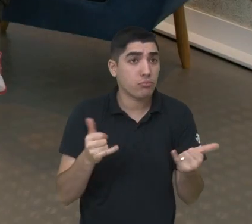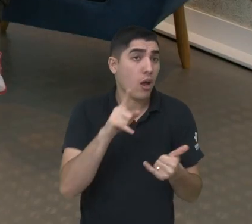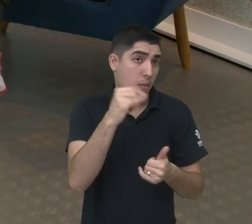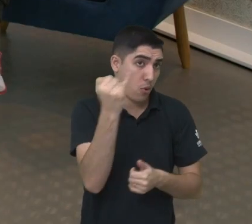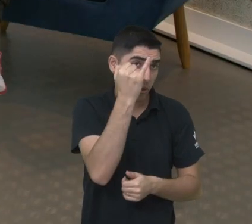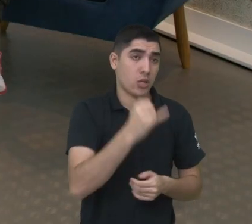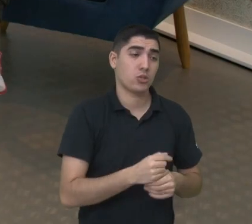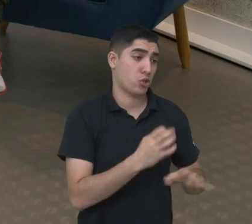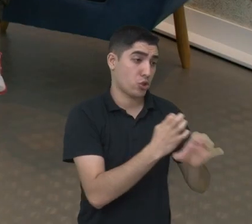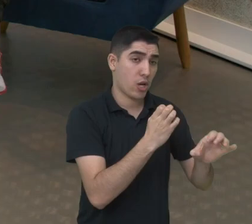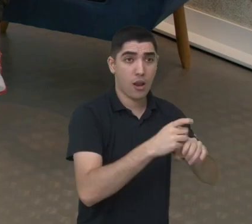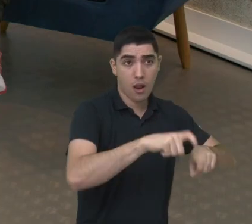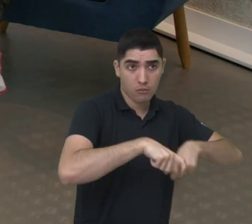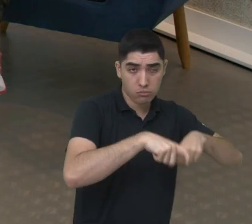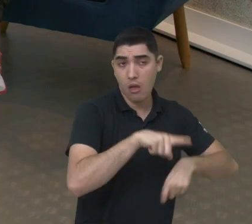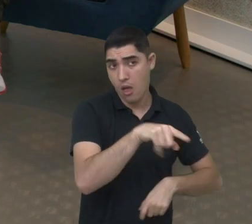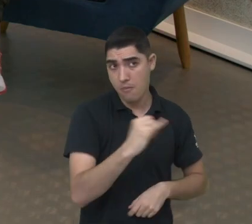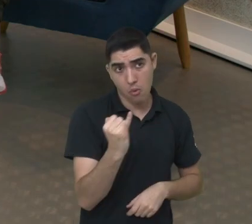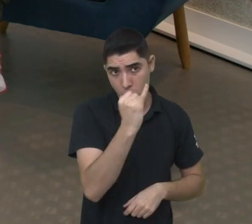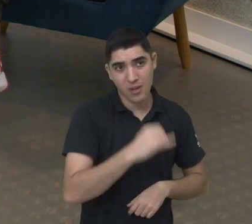importante, né, também. É mais específico. Agora,